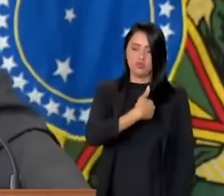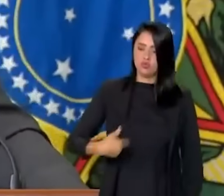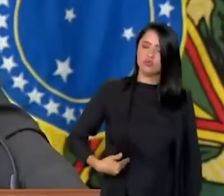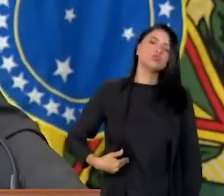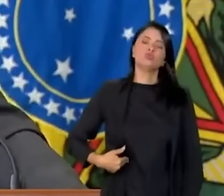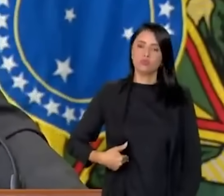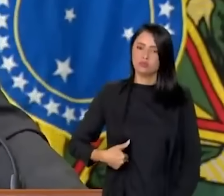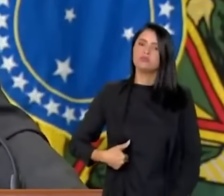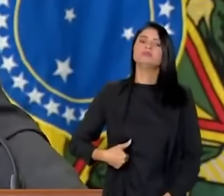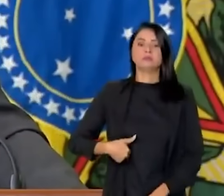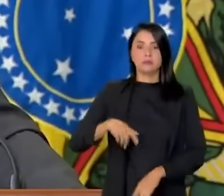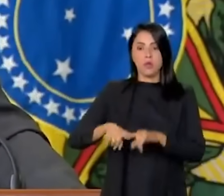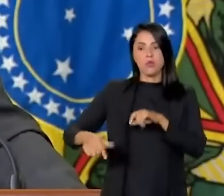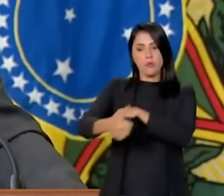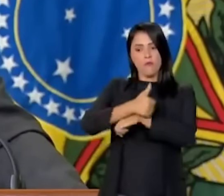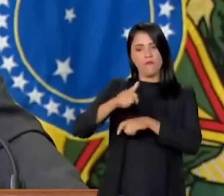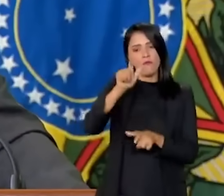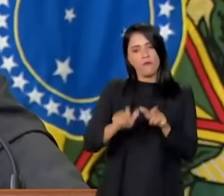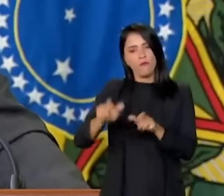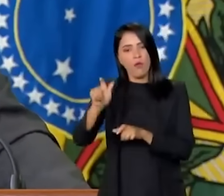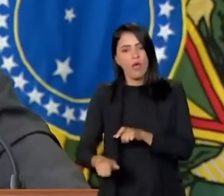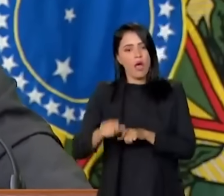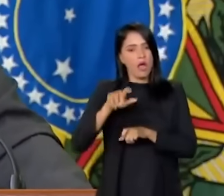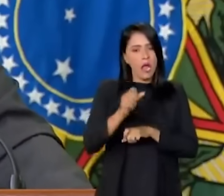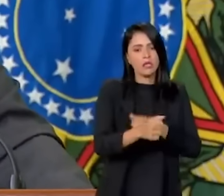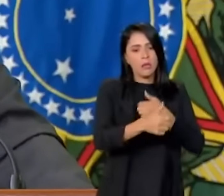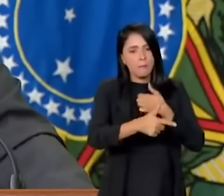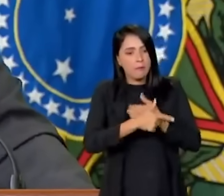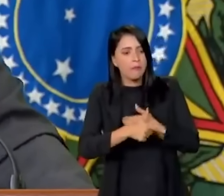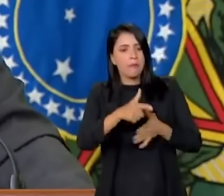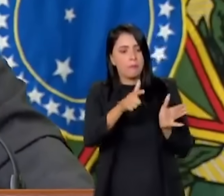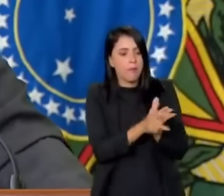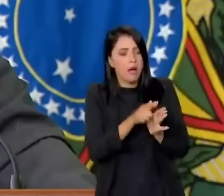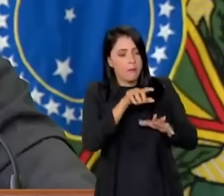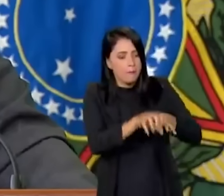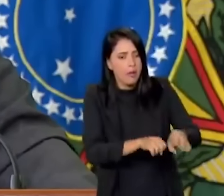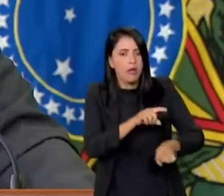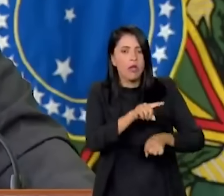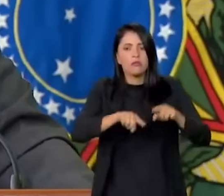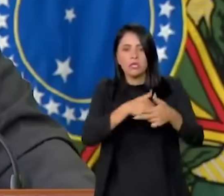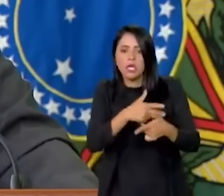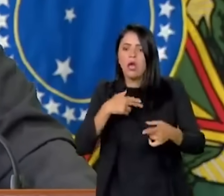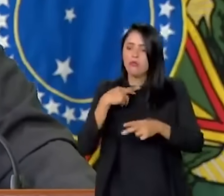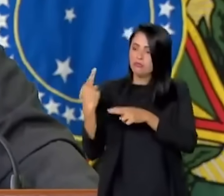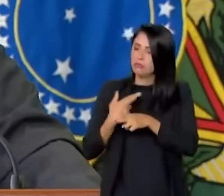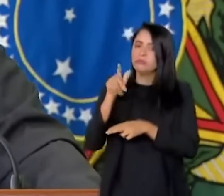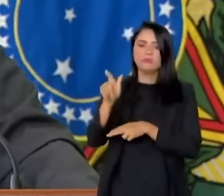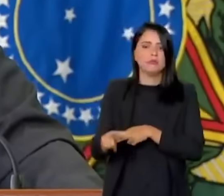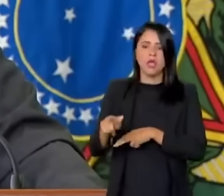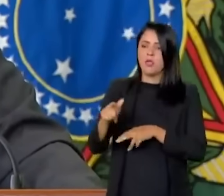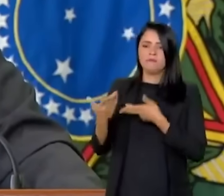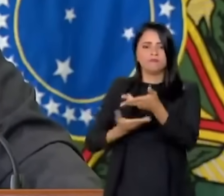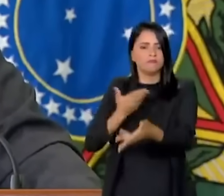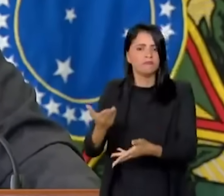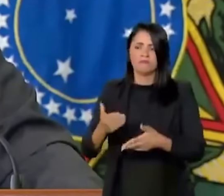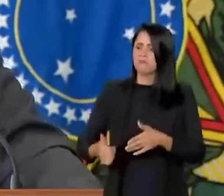os catadores de papel, de material reciclável, são tratados como cidadãos e cidadãs de primeira classe, que